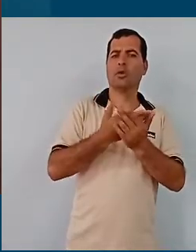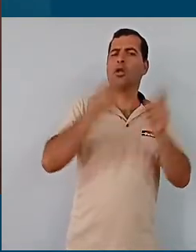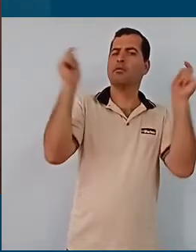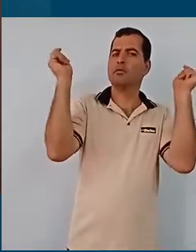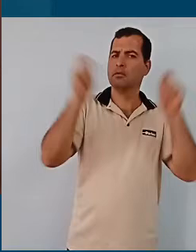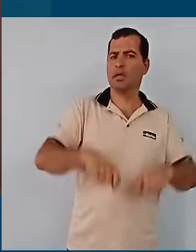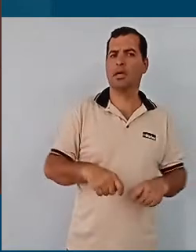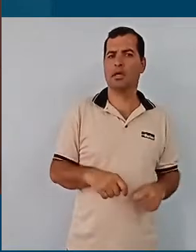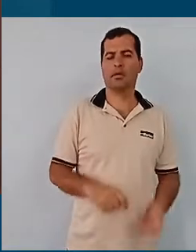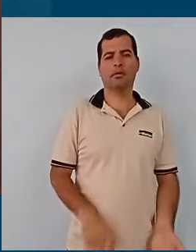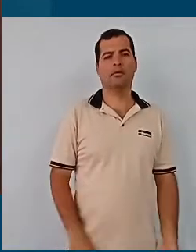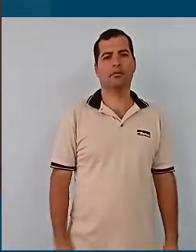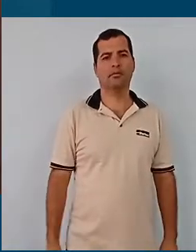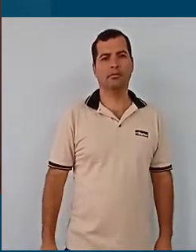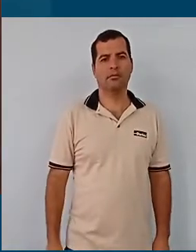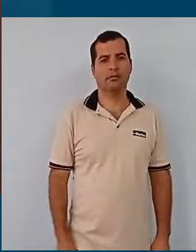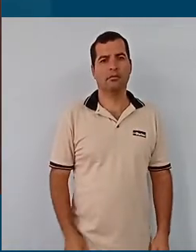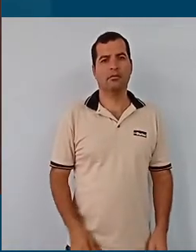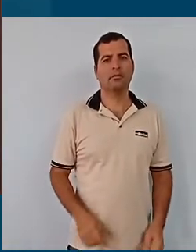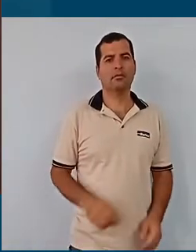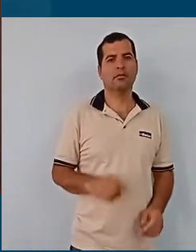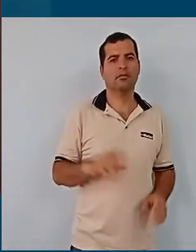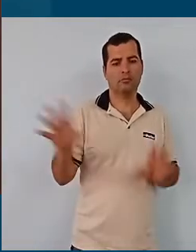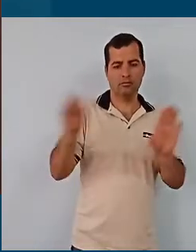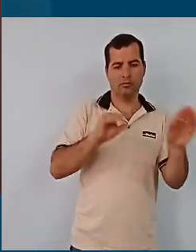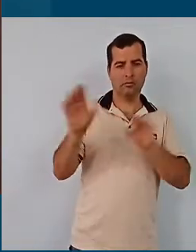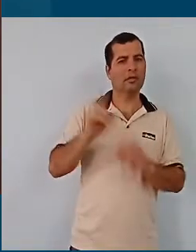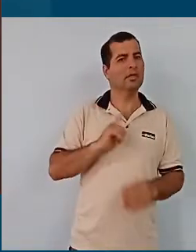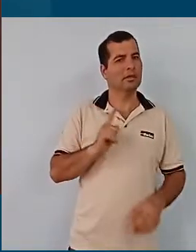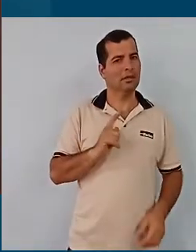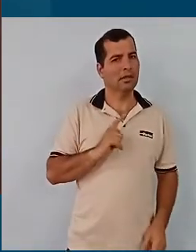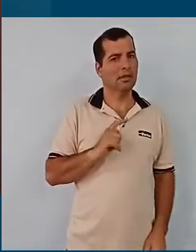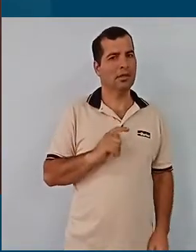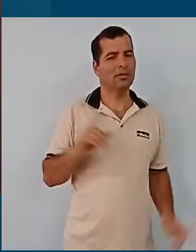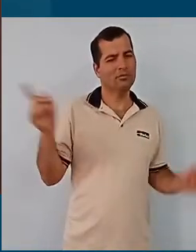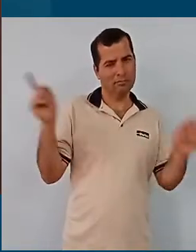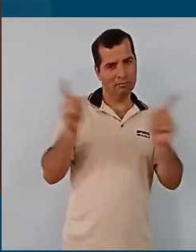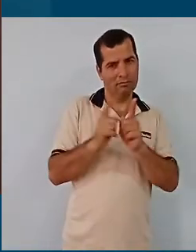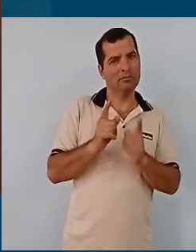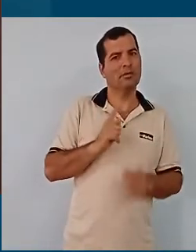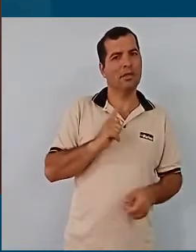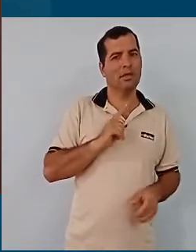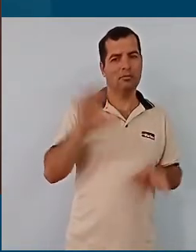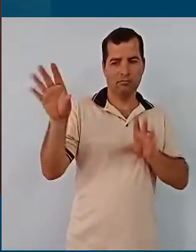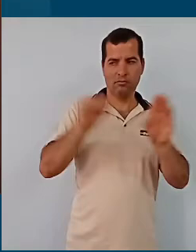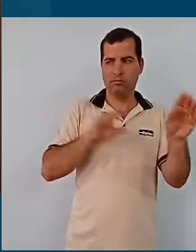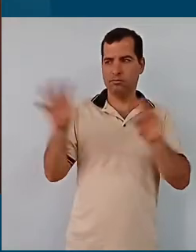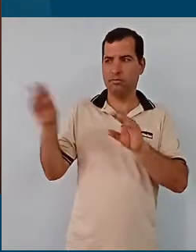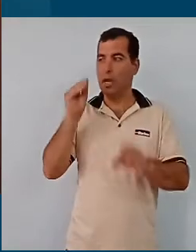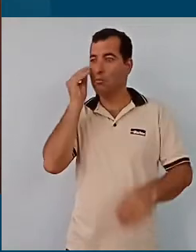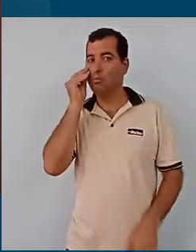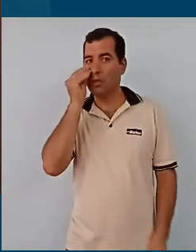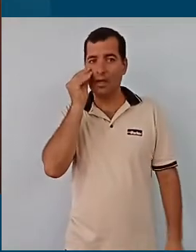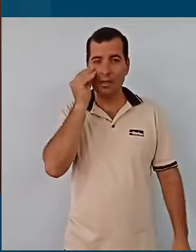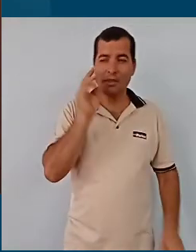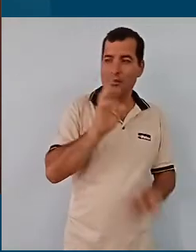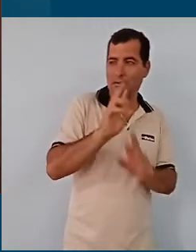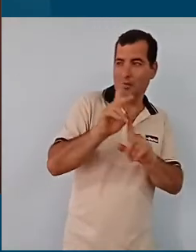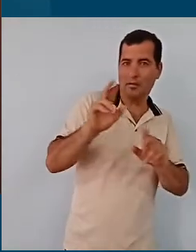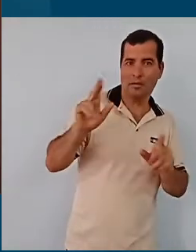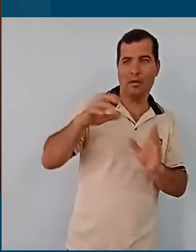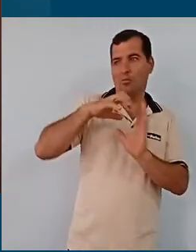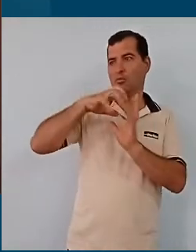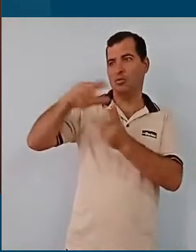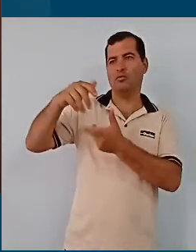alternativas, eles vão fazer um compilado, eu dei só uma geral no sumário, eles fazem um compilado de experiências alternativas pelo mundo